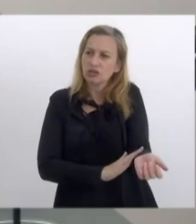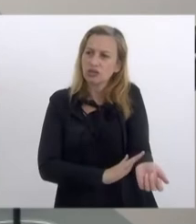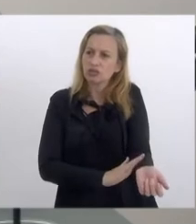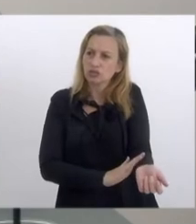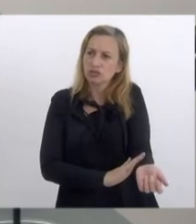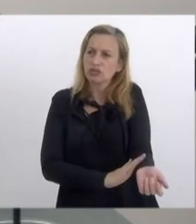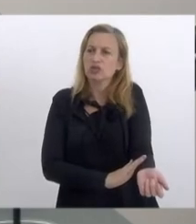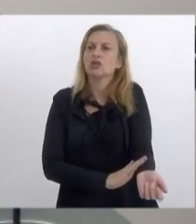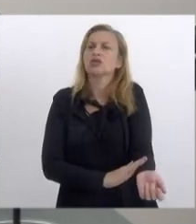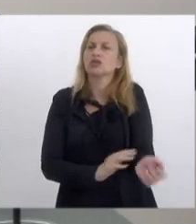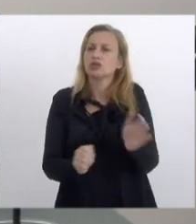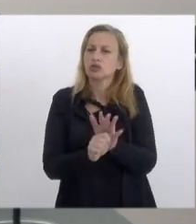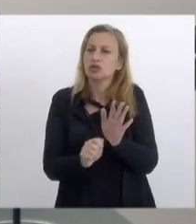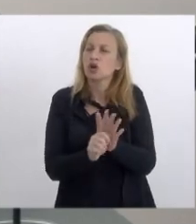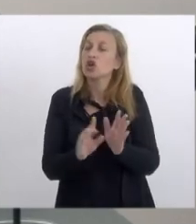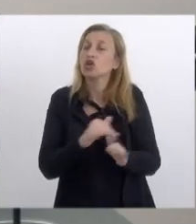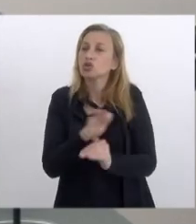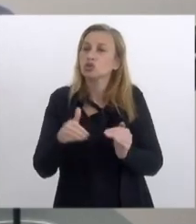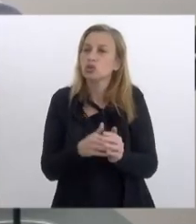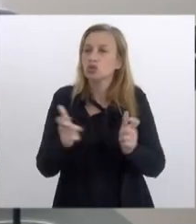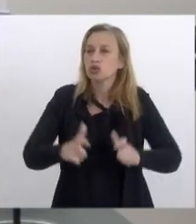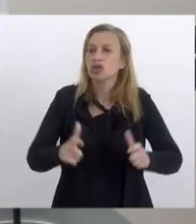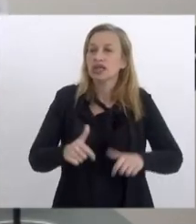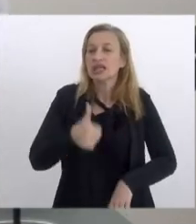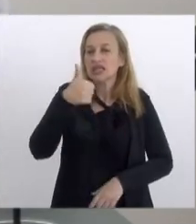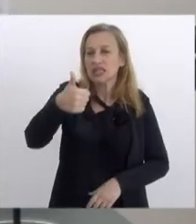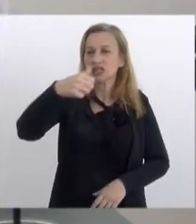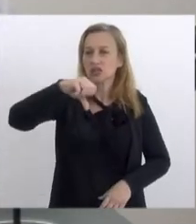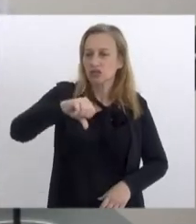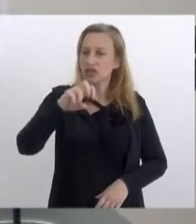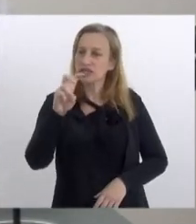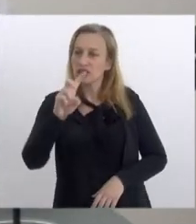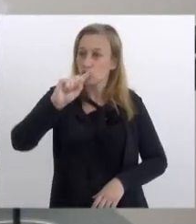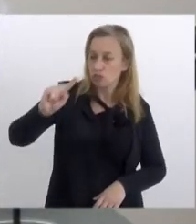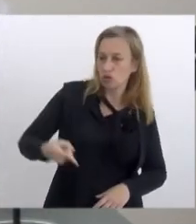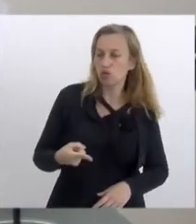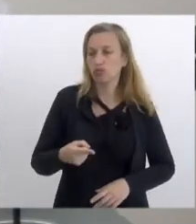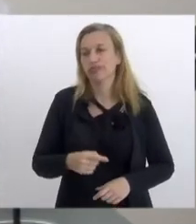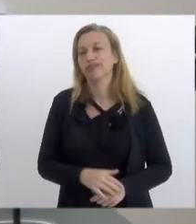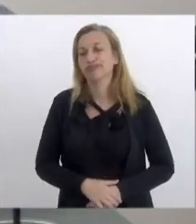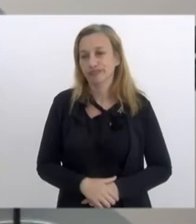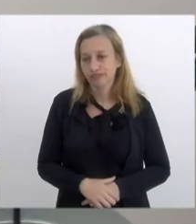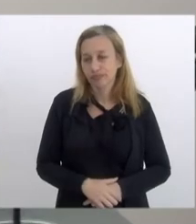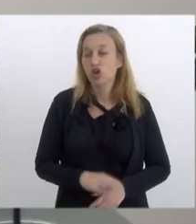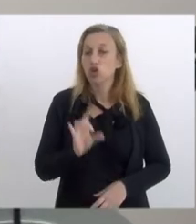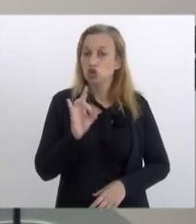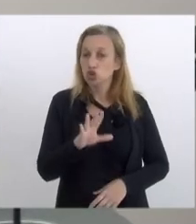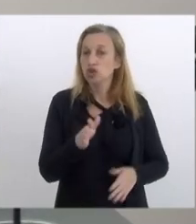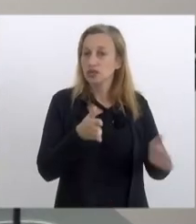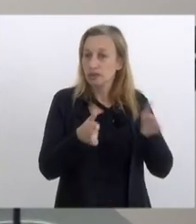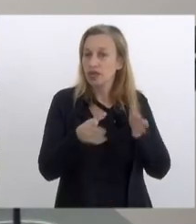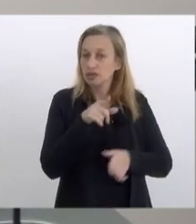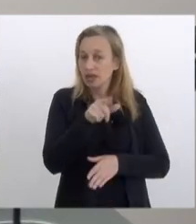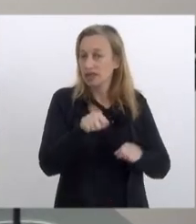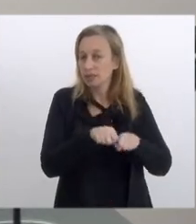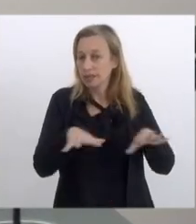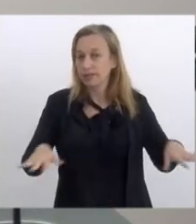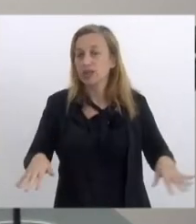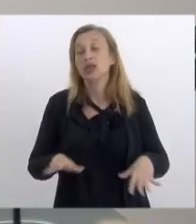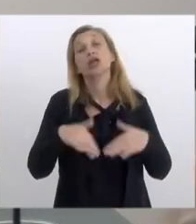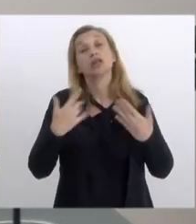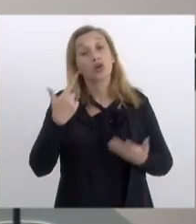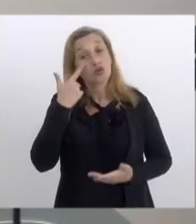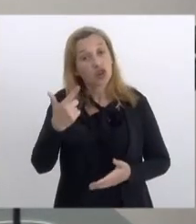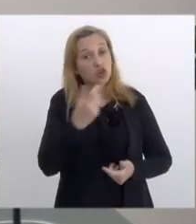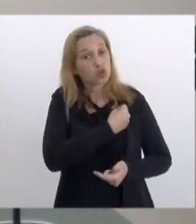13 mil usuários em toda aquela região lá, foi para 195 mil, só nessa época agora da pandemia. Então